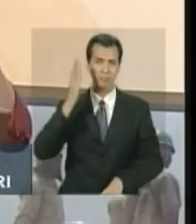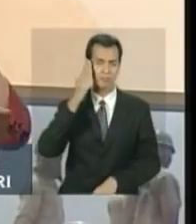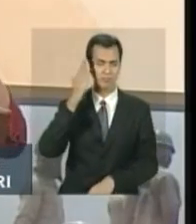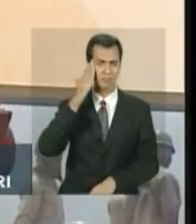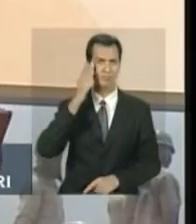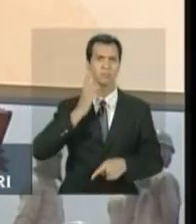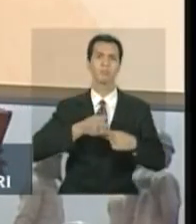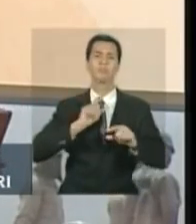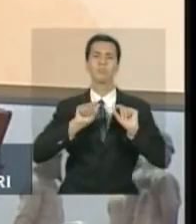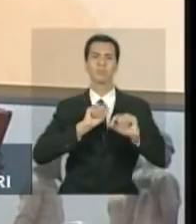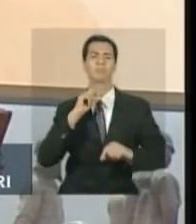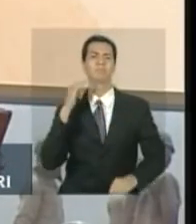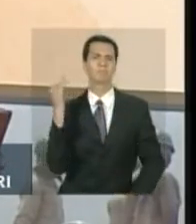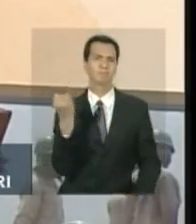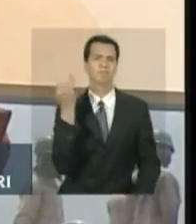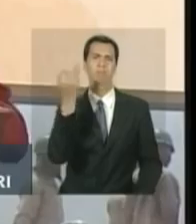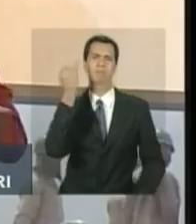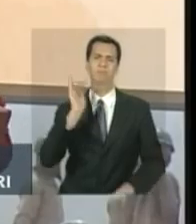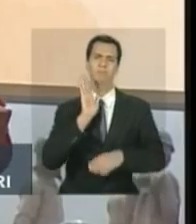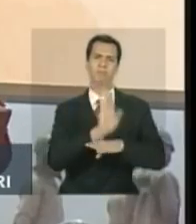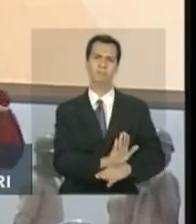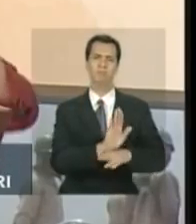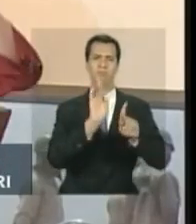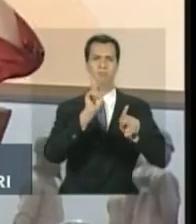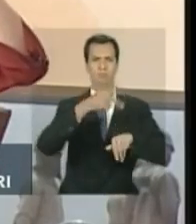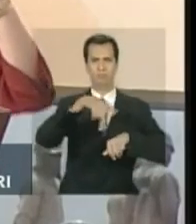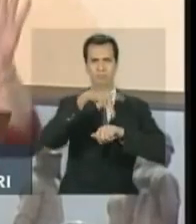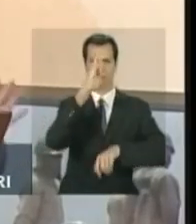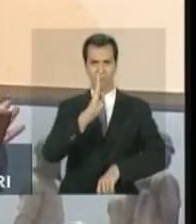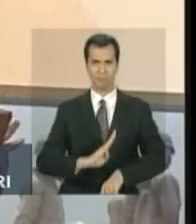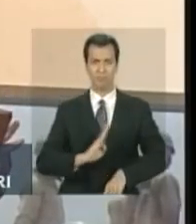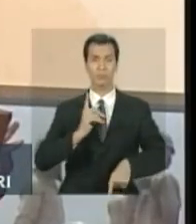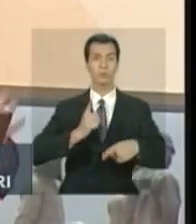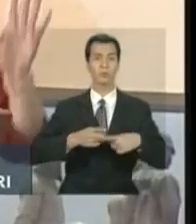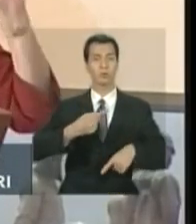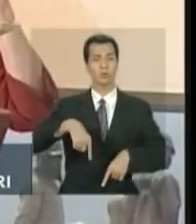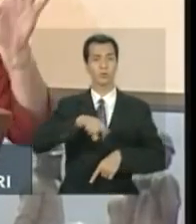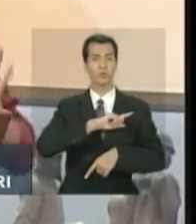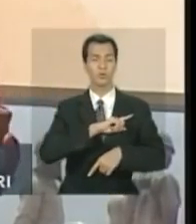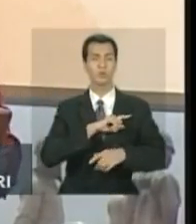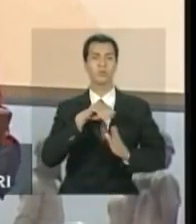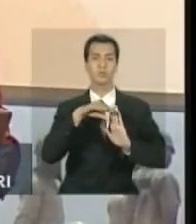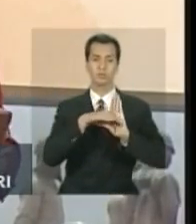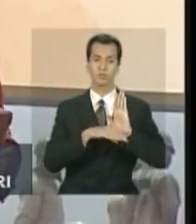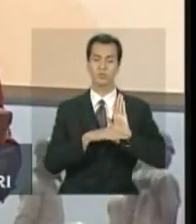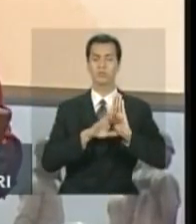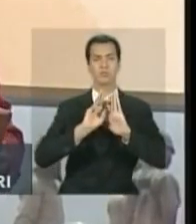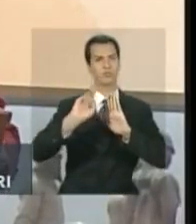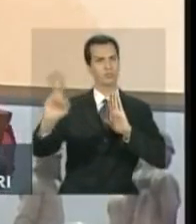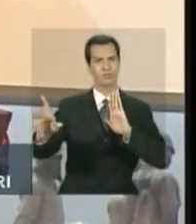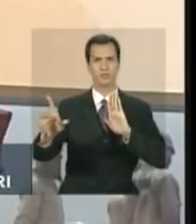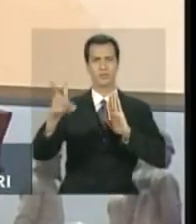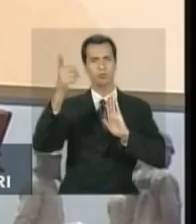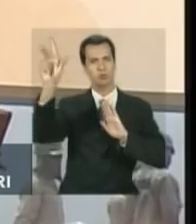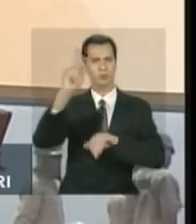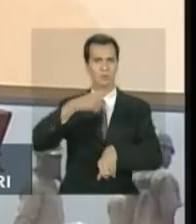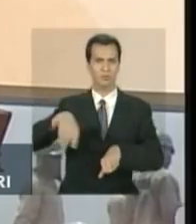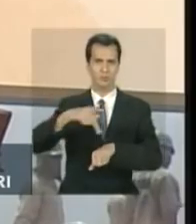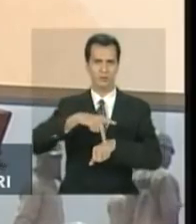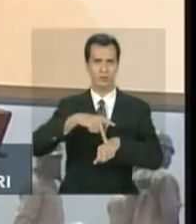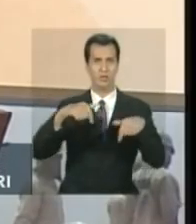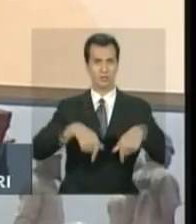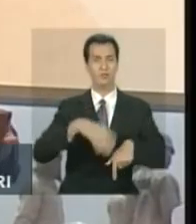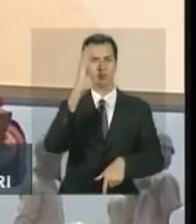é fundamental para o Brasil, porque o nosso modelo é diferente dos outros modelos. Para nós,